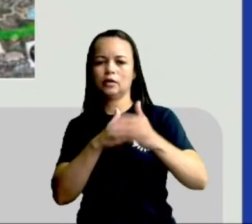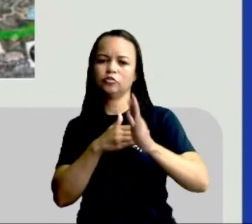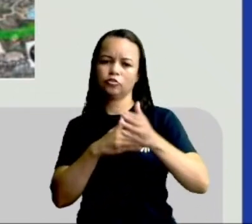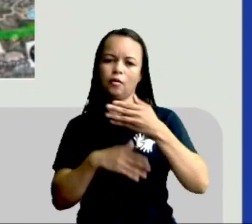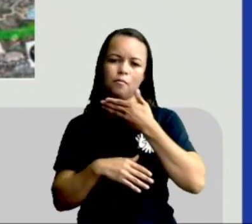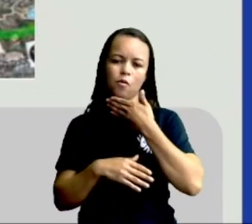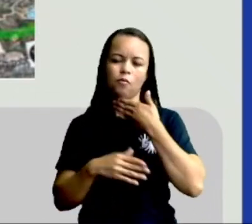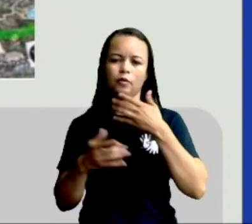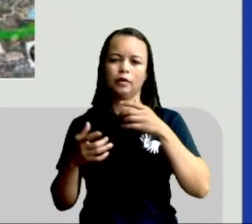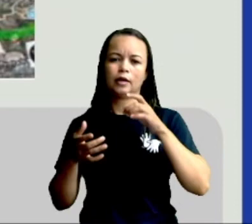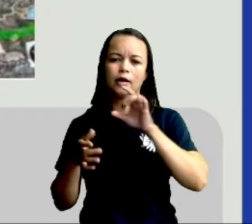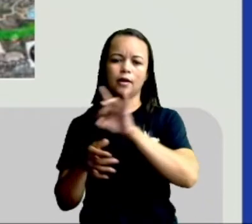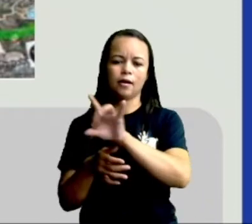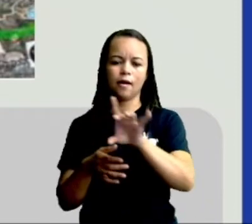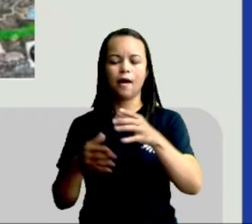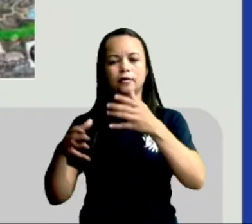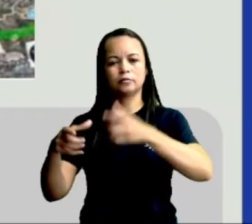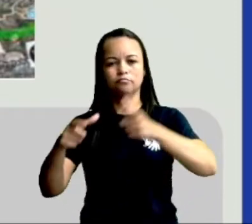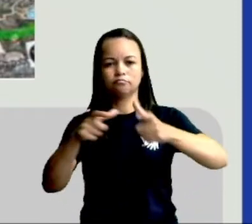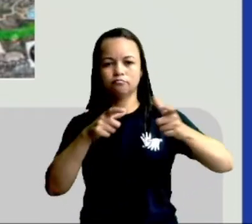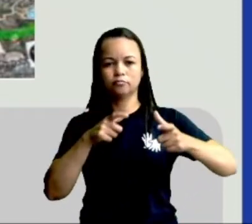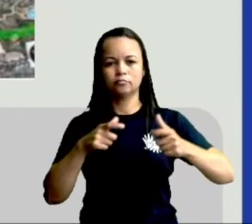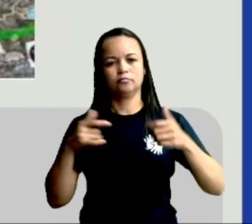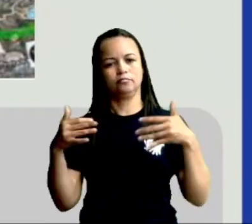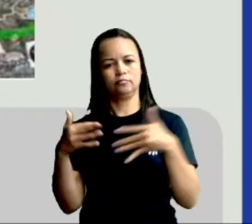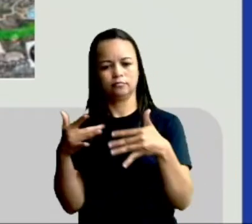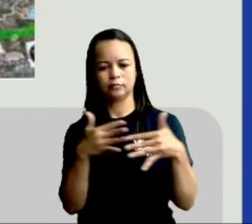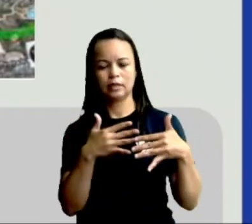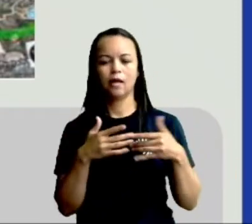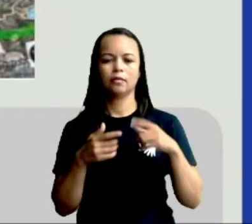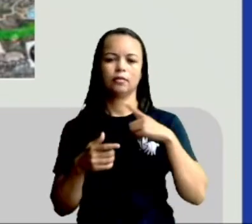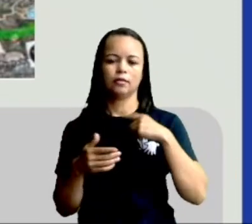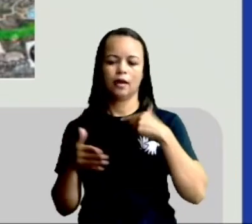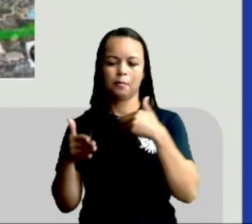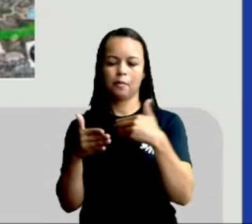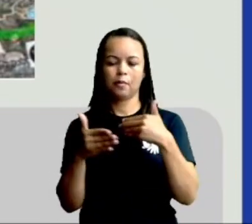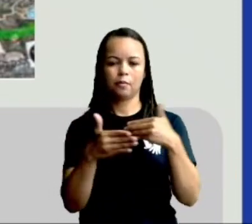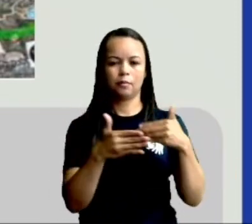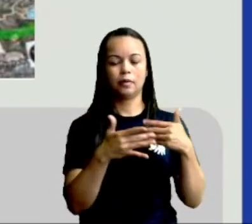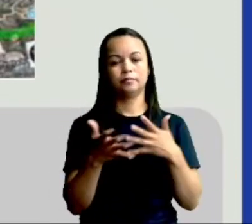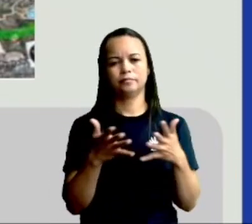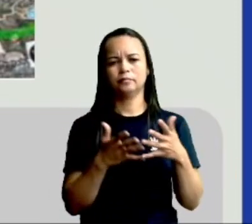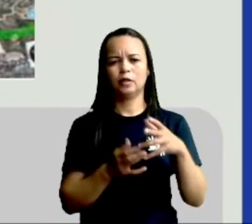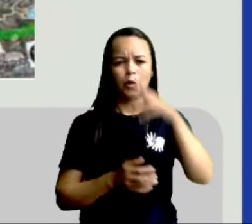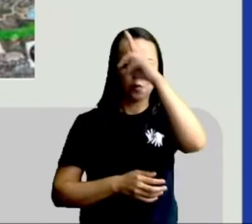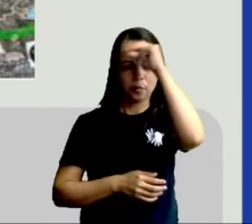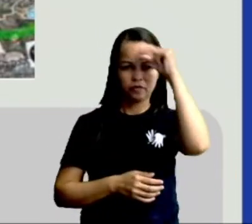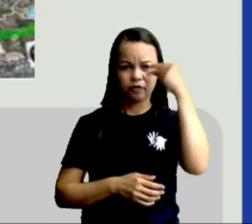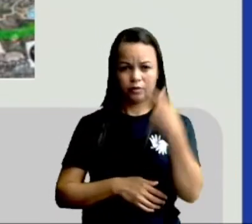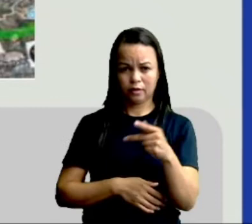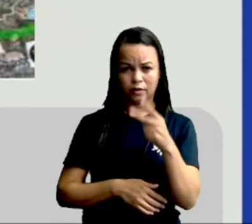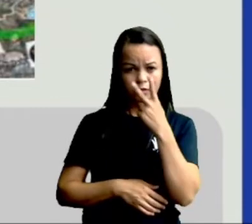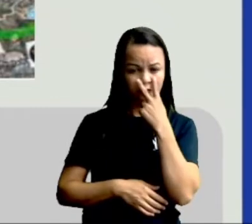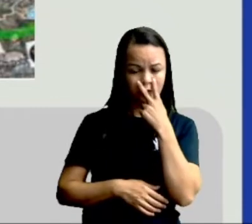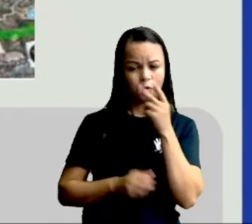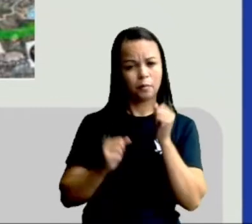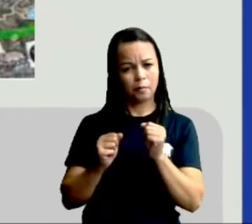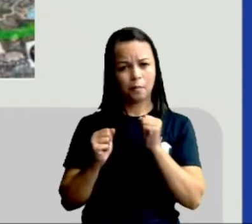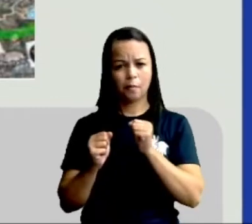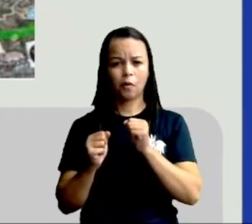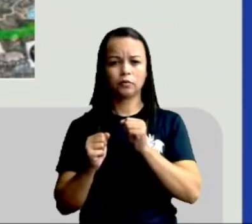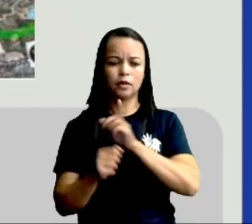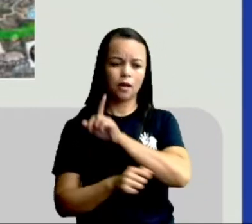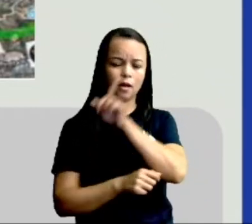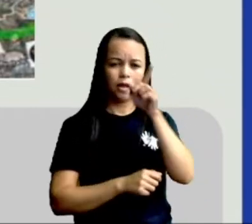Então, cada cidade, cada lugar, ele tem o seu território, ele é comandado. O prefeito daqui de Vitória, ele pode ir lá para